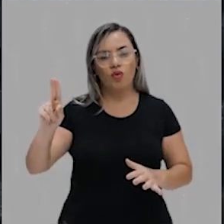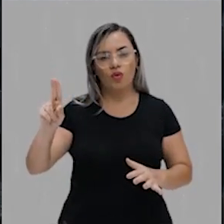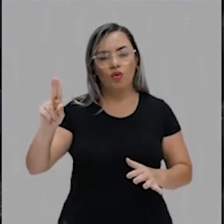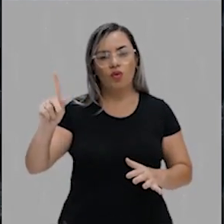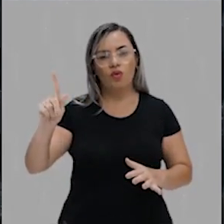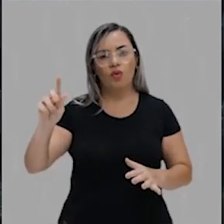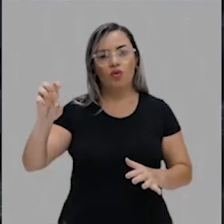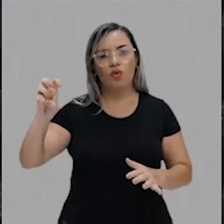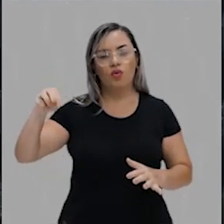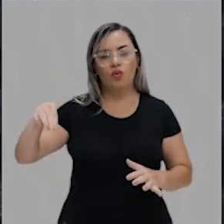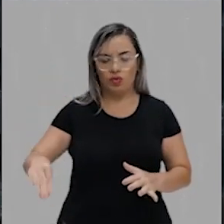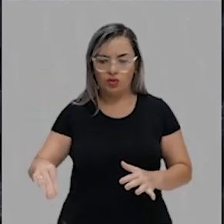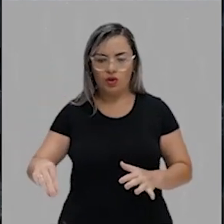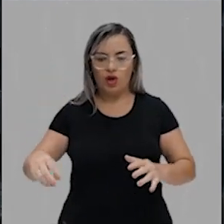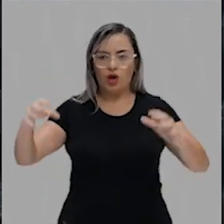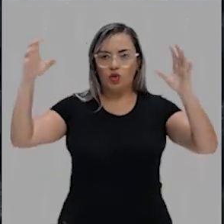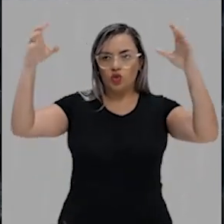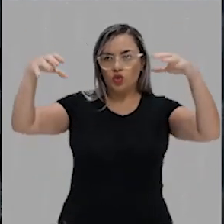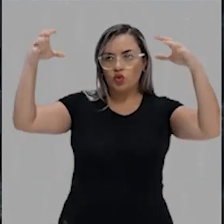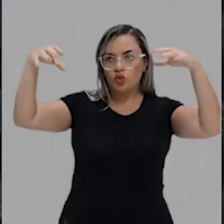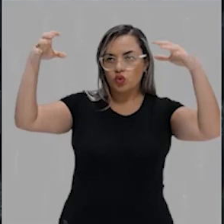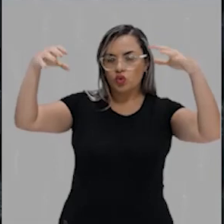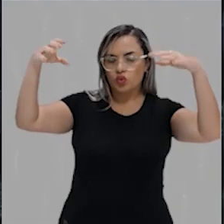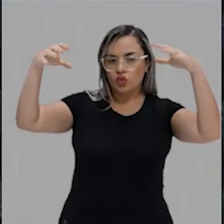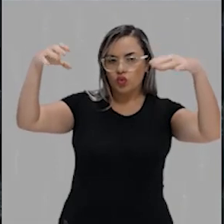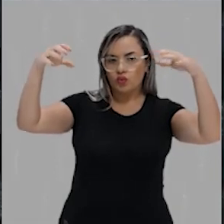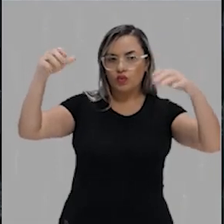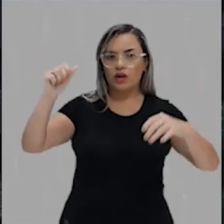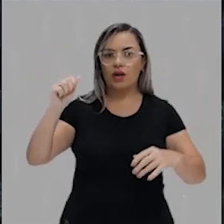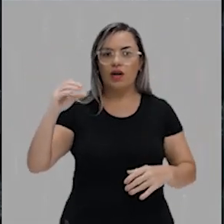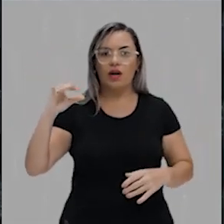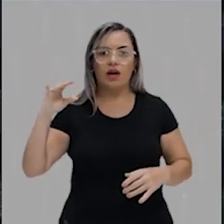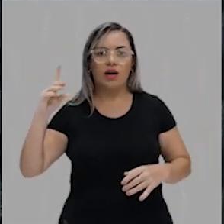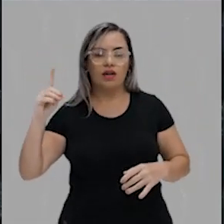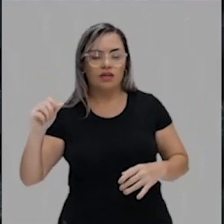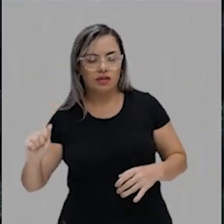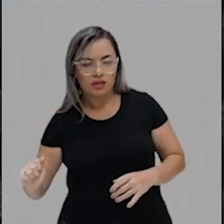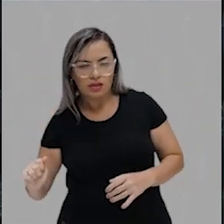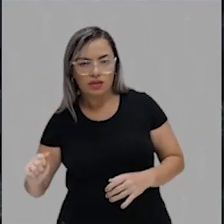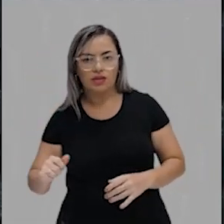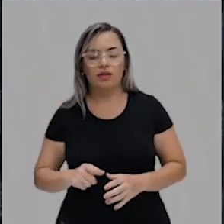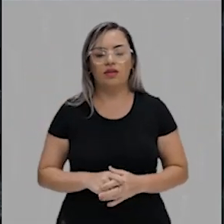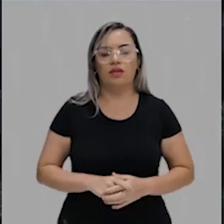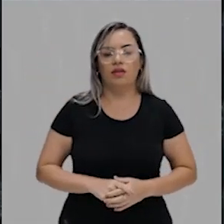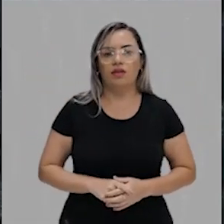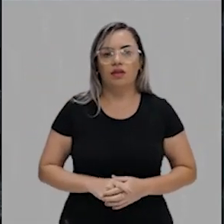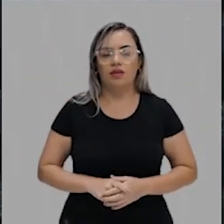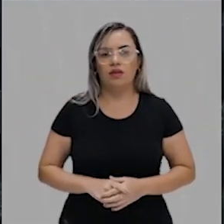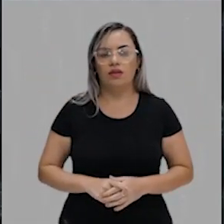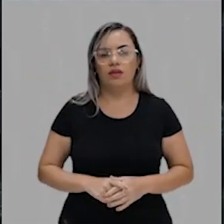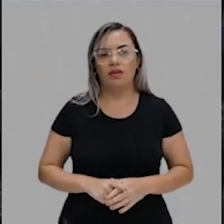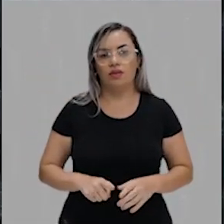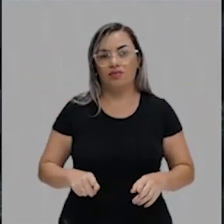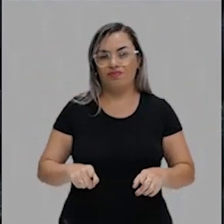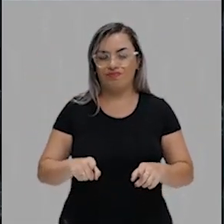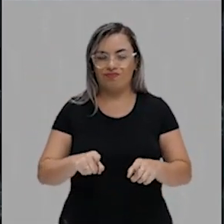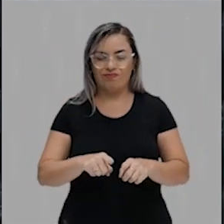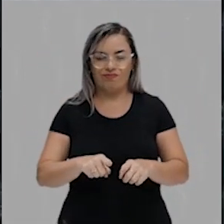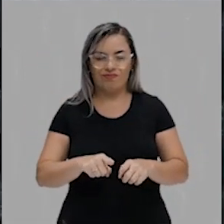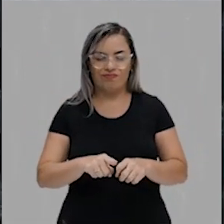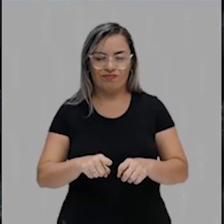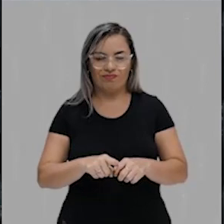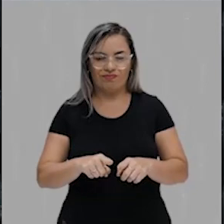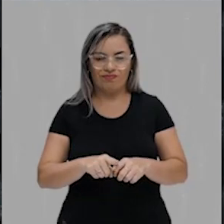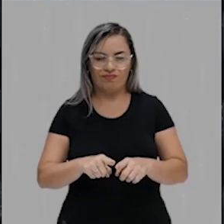consequências, pessoal. Por exemplo, chuvas ácidas, certo? Nós vamos ter aqui produção de doenças, né? Pessoas